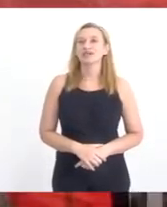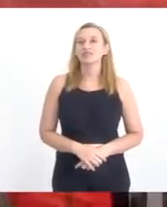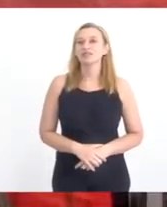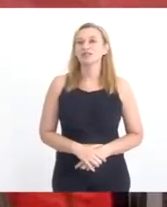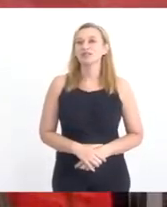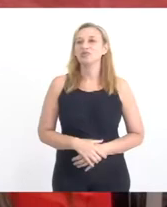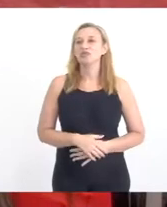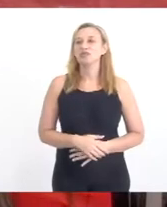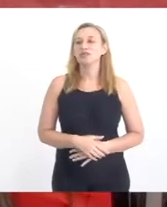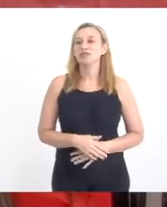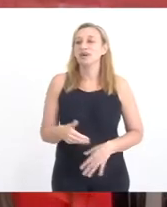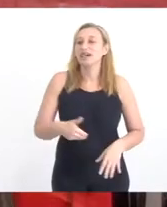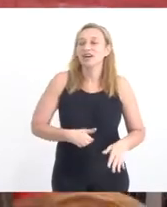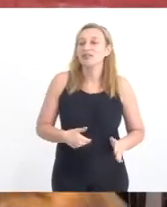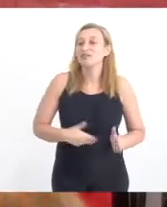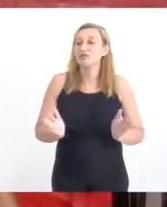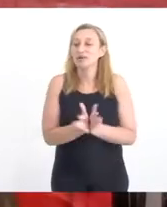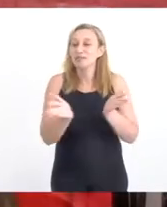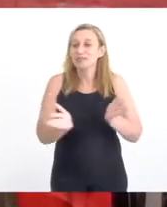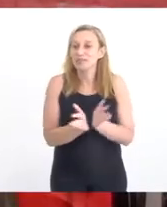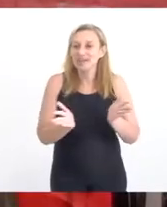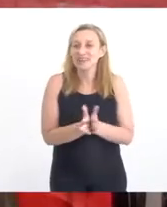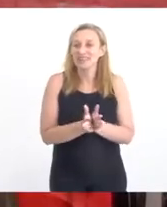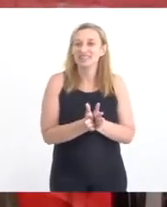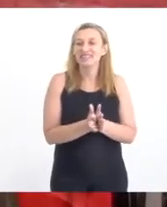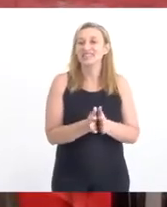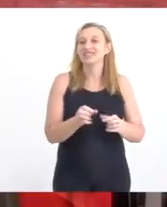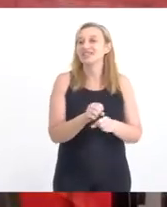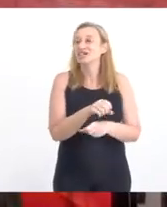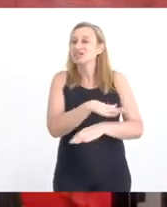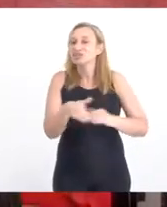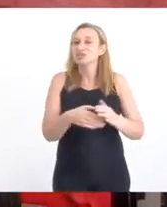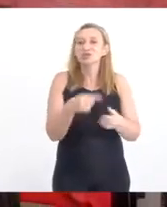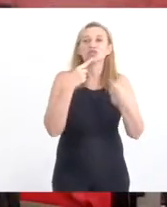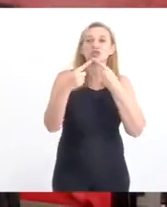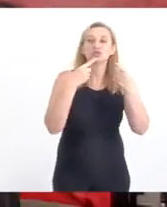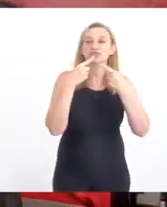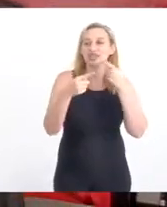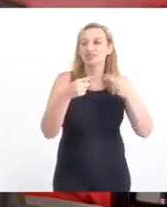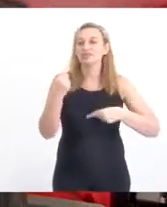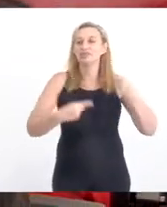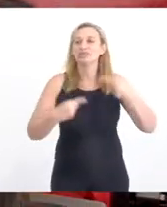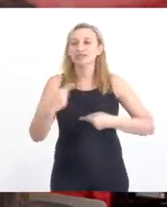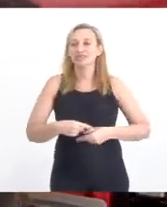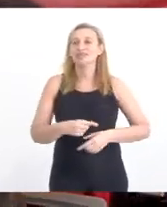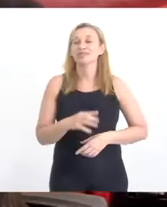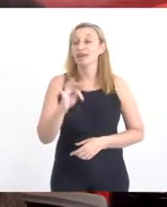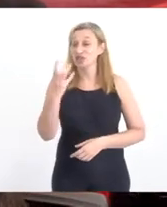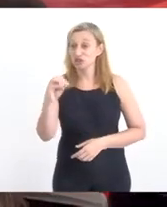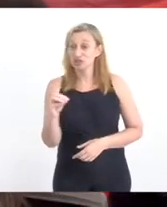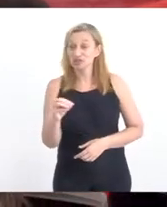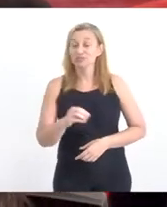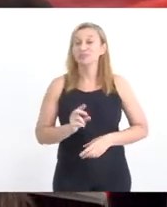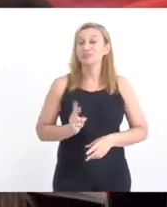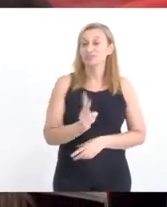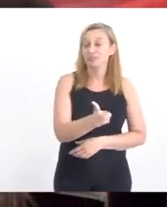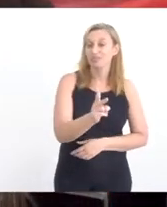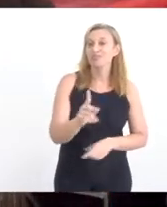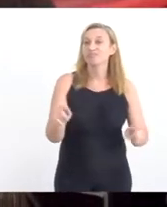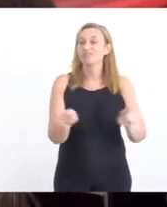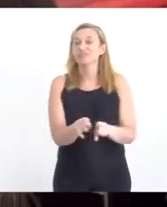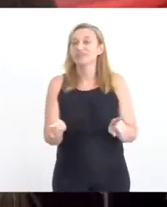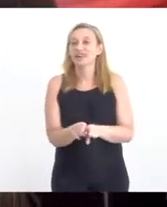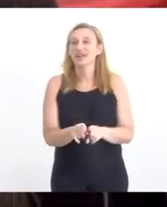a fêmea libera terão que estar em todos os debates falantes e comícios Betinho vamos dando continuidade